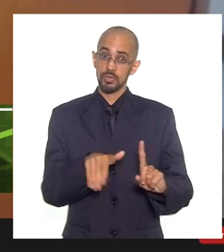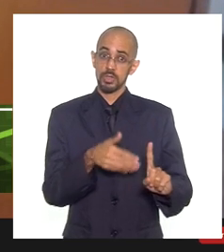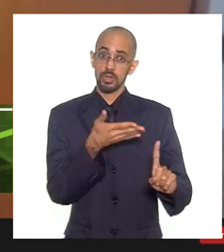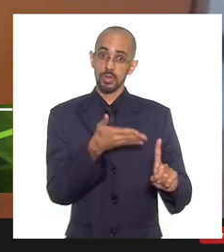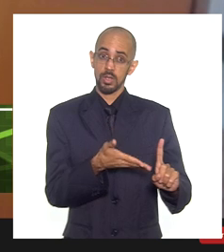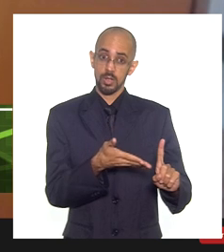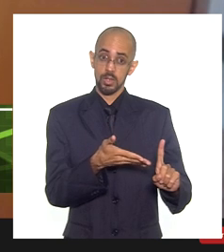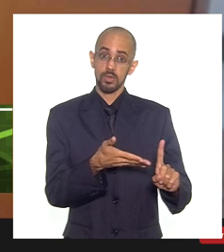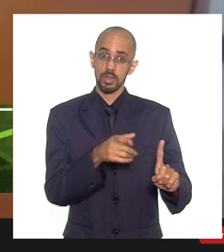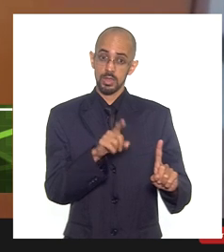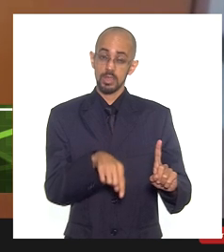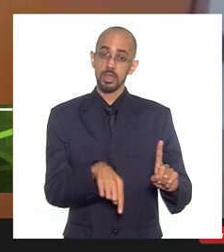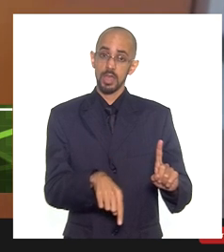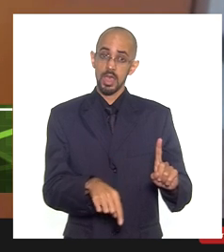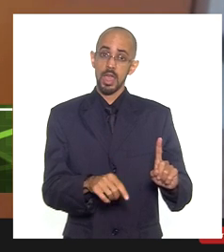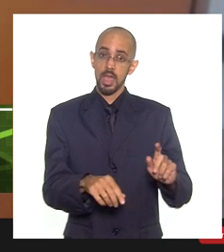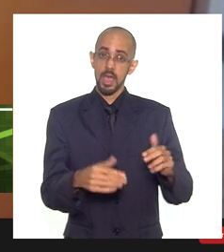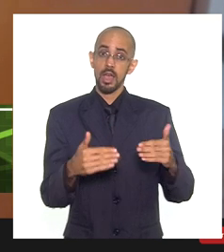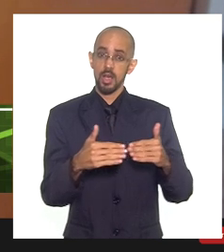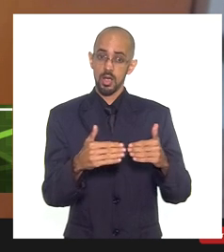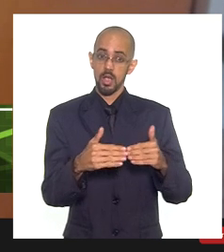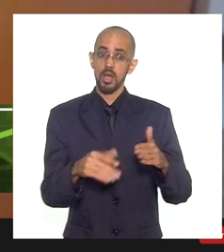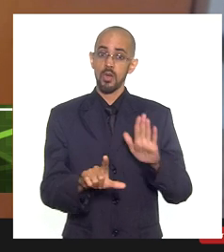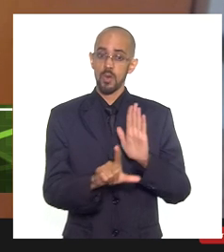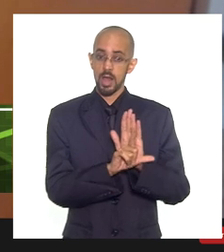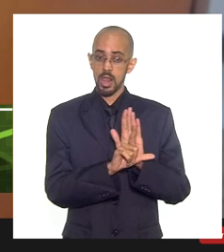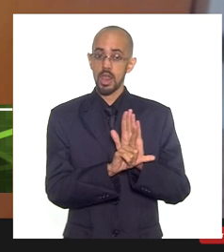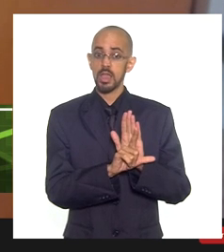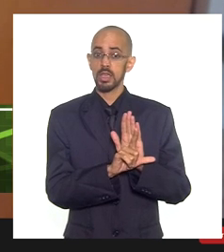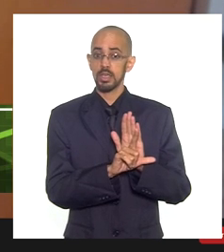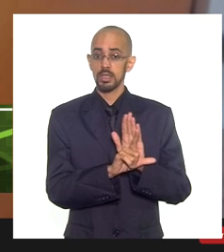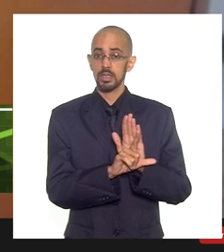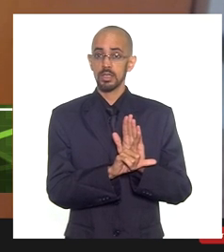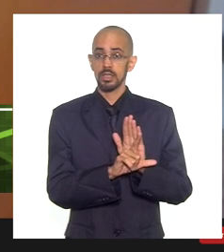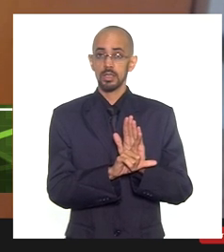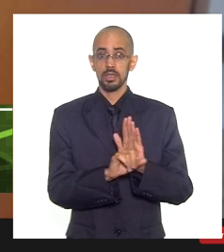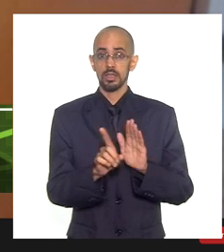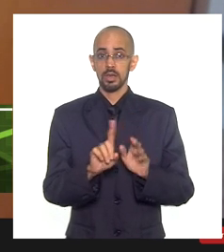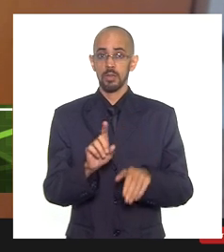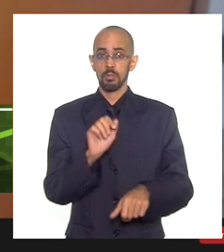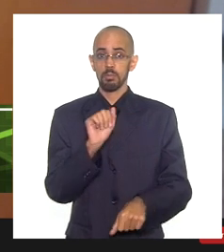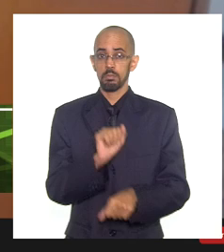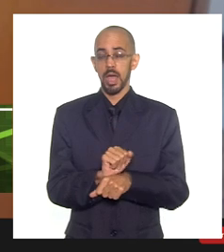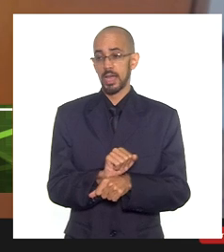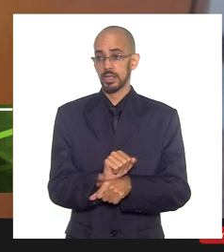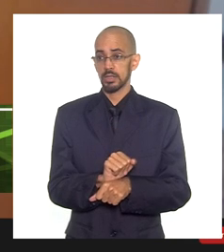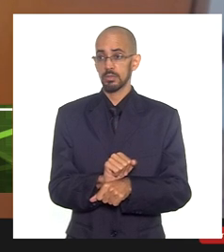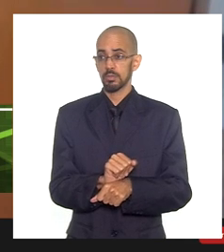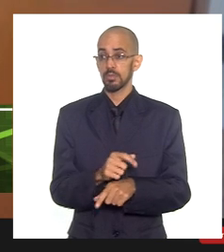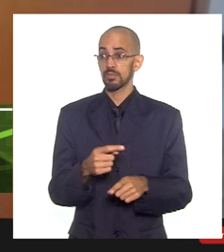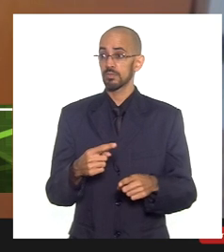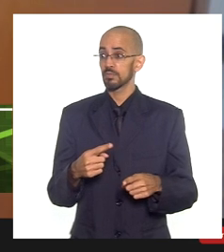legítima pelo poder judiciário não pare mais sombra de dúvida porque